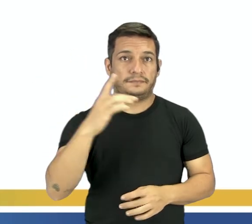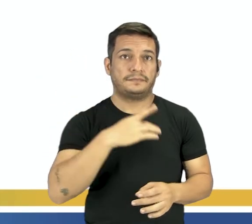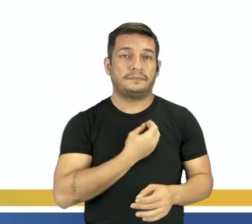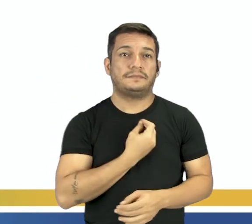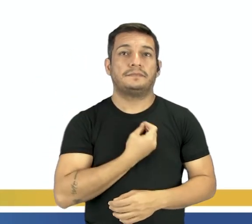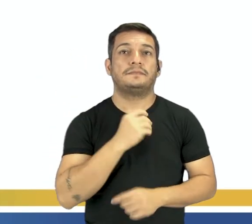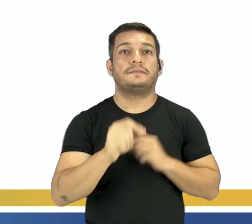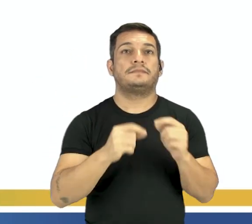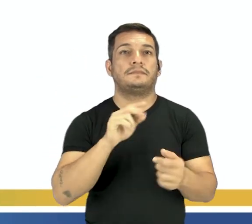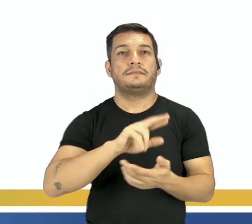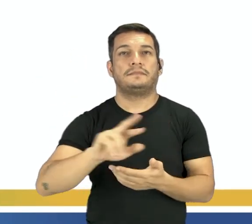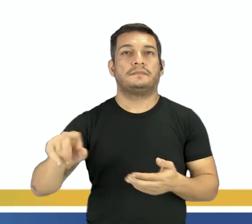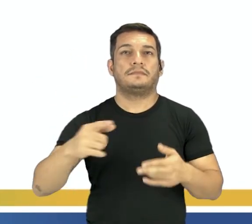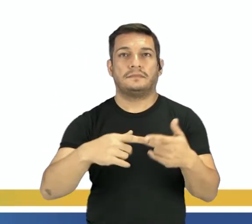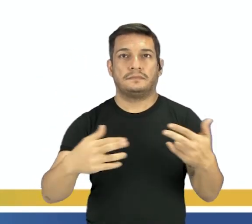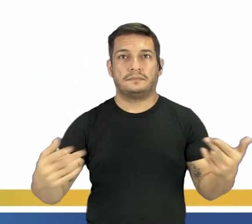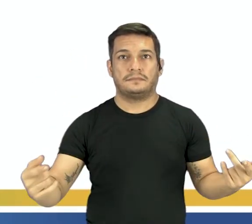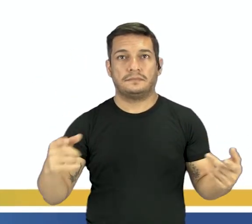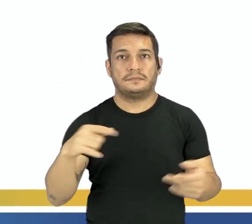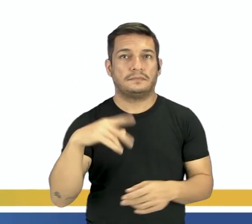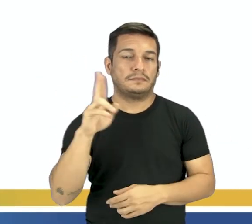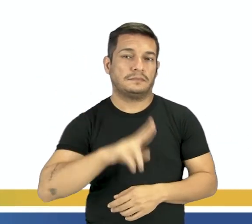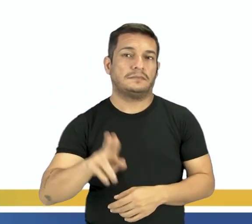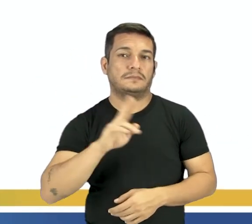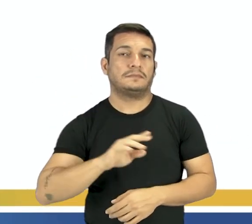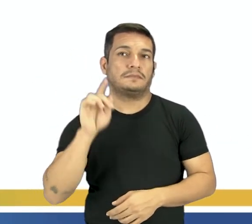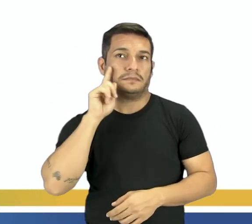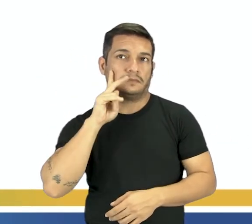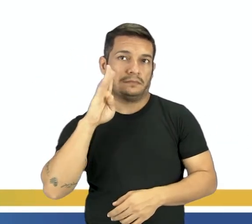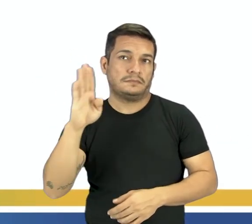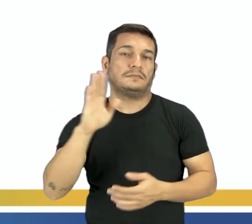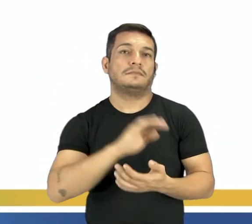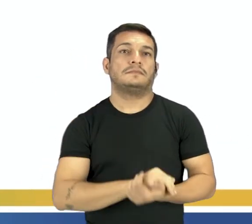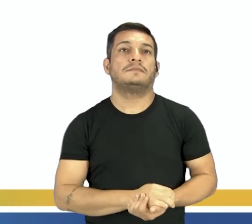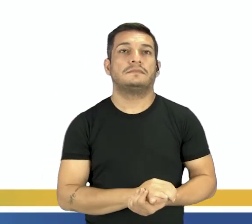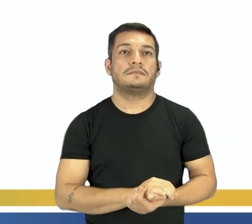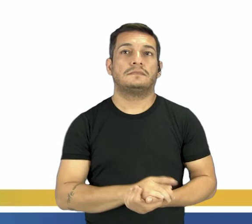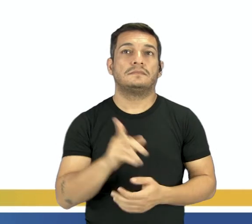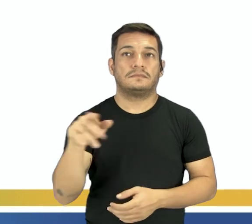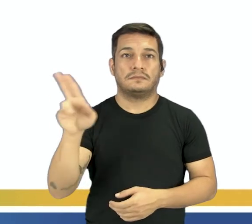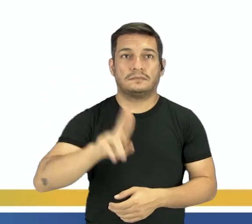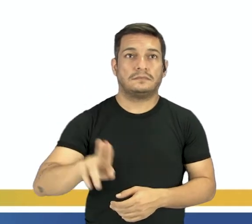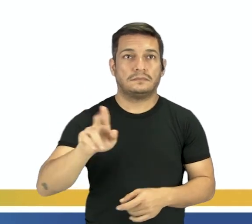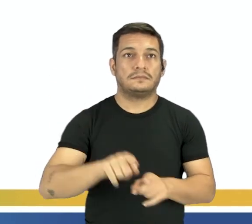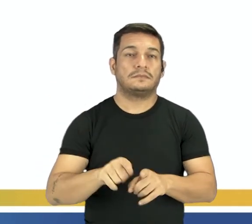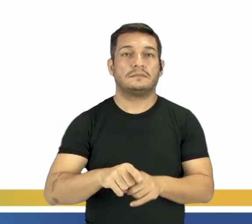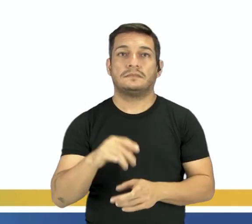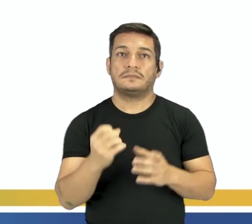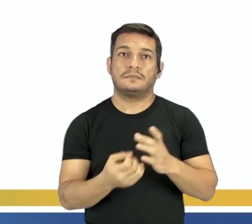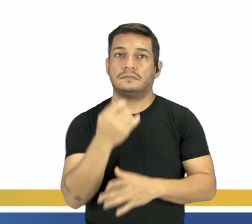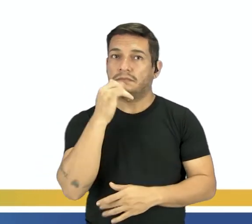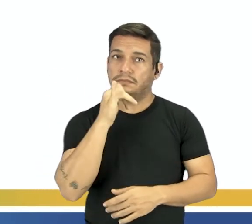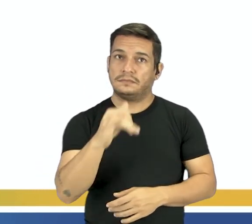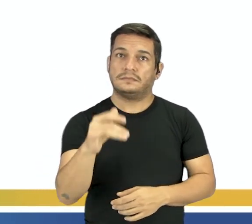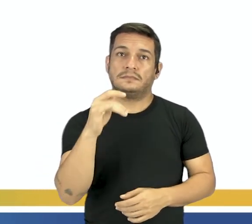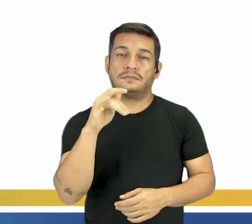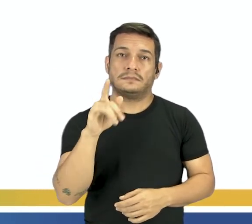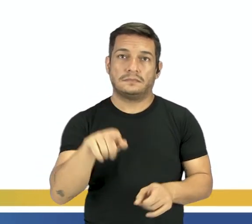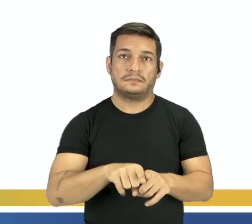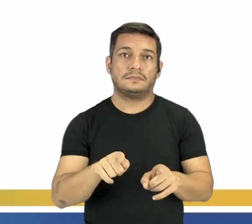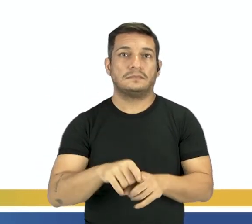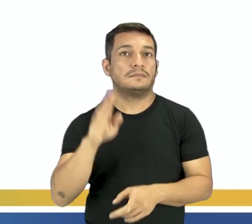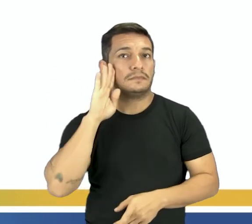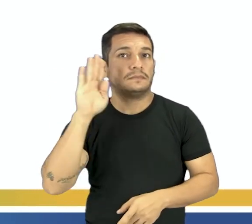encontra presente em diversos equipamentos que utilizamos cotidianamente. Ela é utilizada para gerar energia elétrica e o